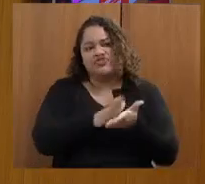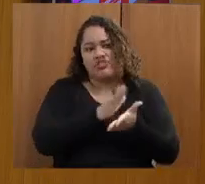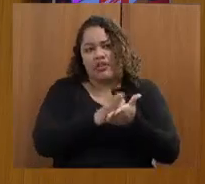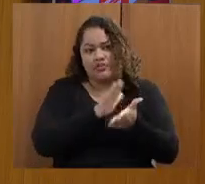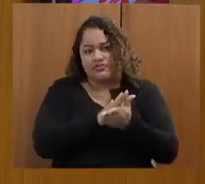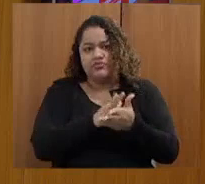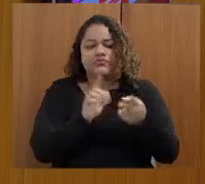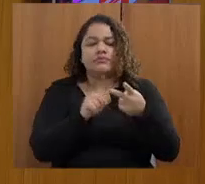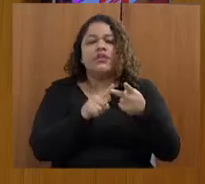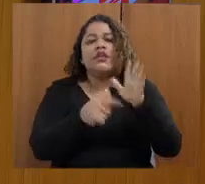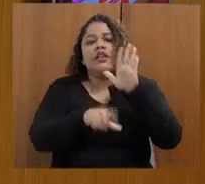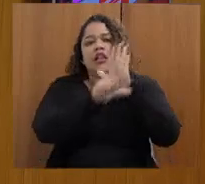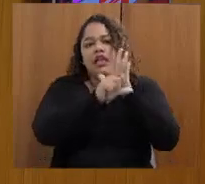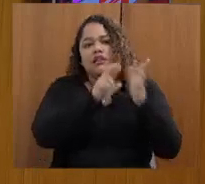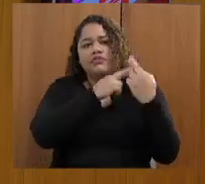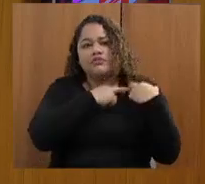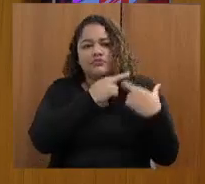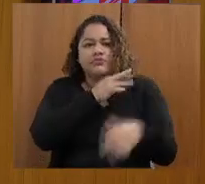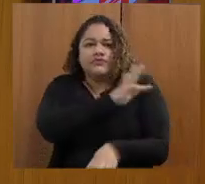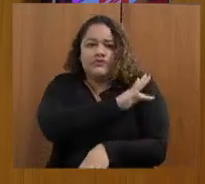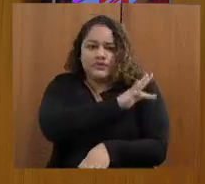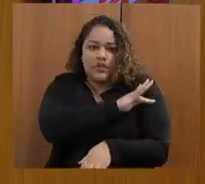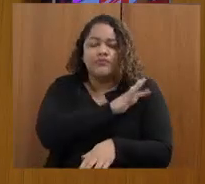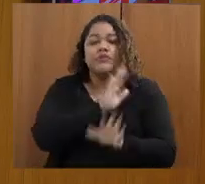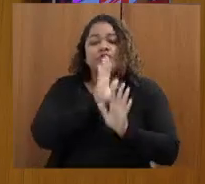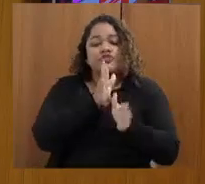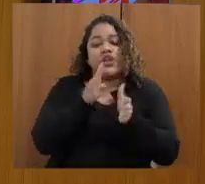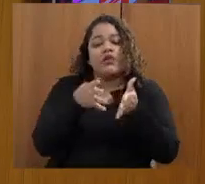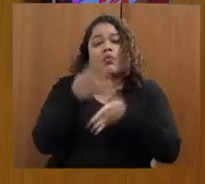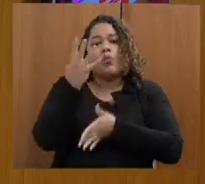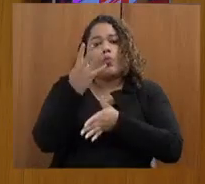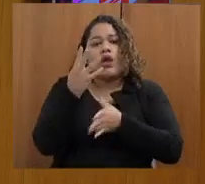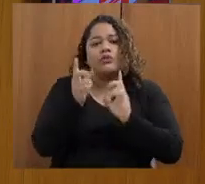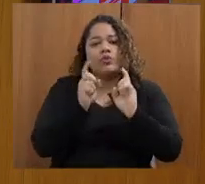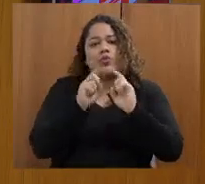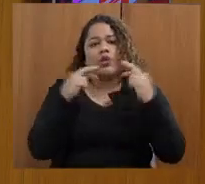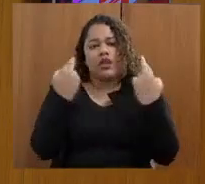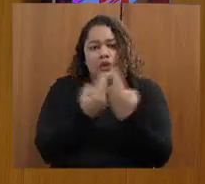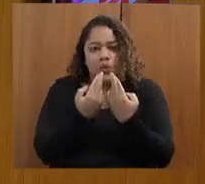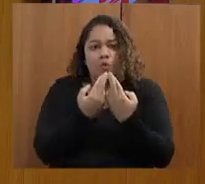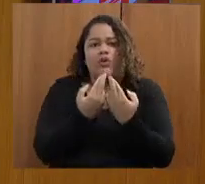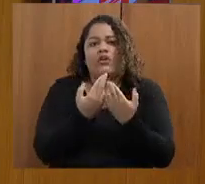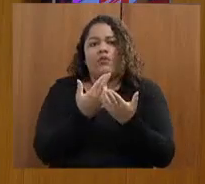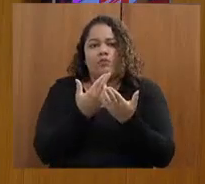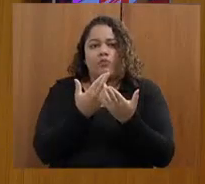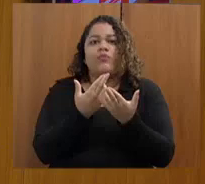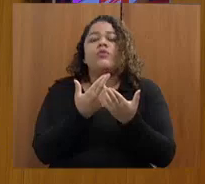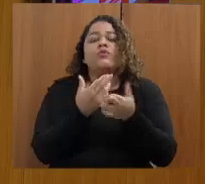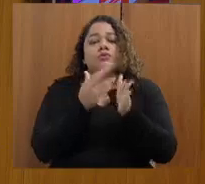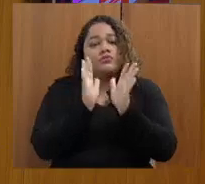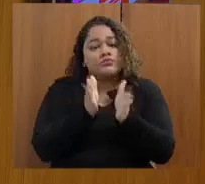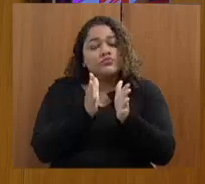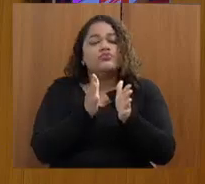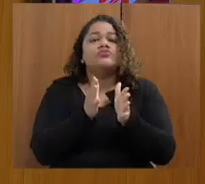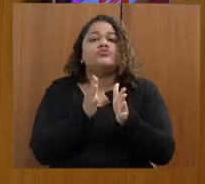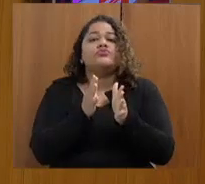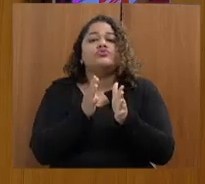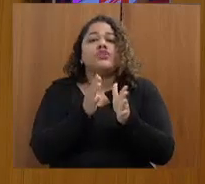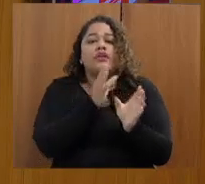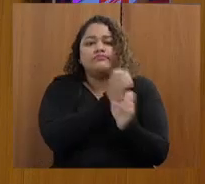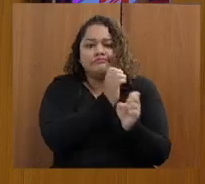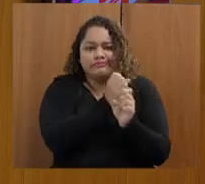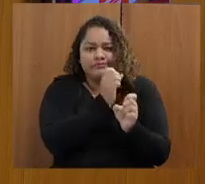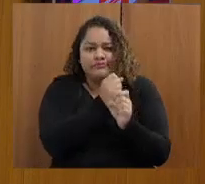sindicato já é a quarta reunião só este ano precisamos sabemos que a questão do plano de carreira é algo